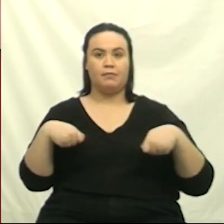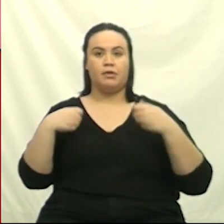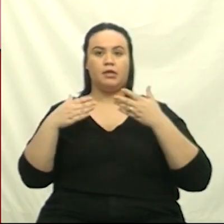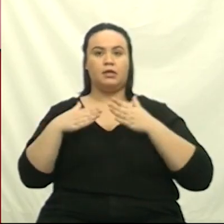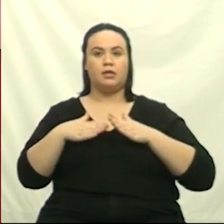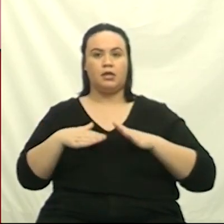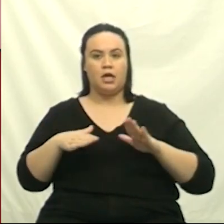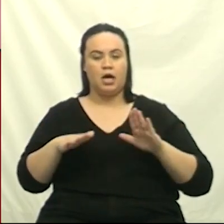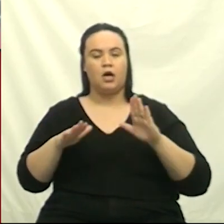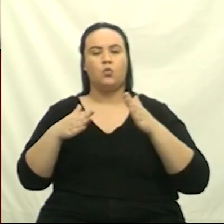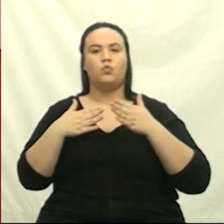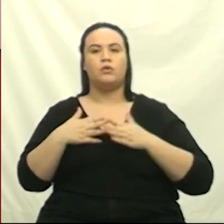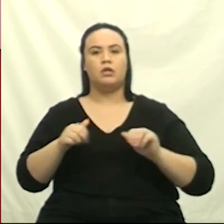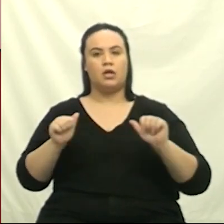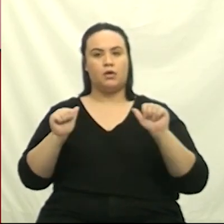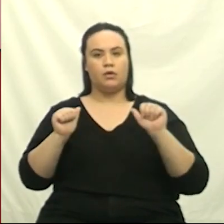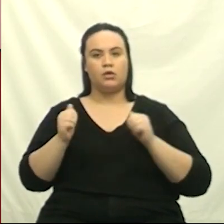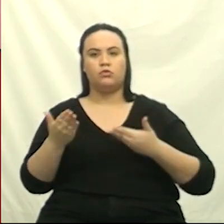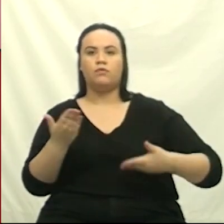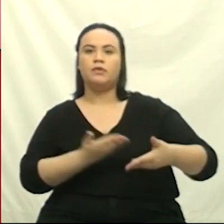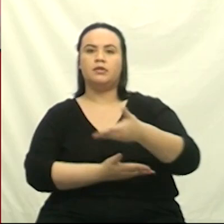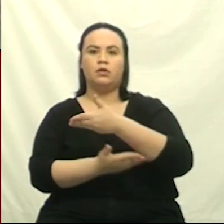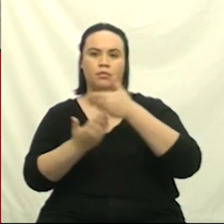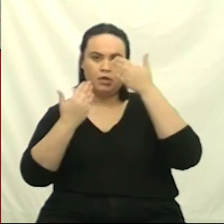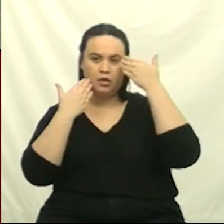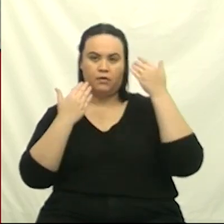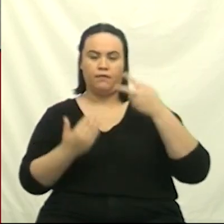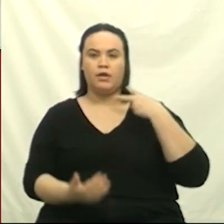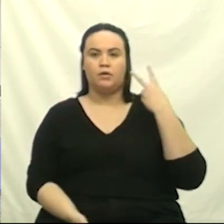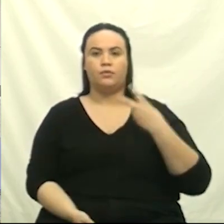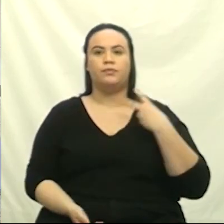calma ter tranquilidade e dialogar obrigado vereador